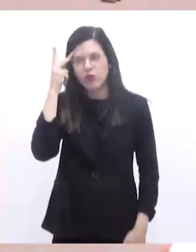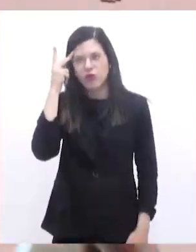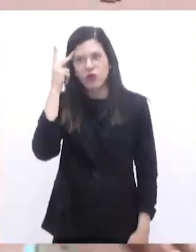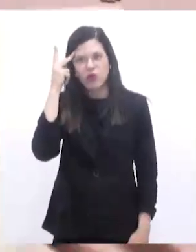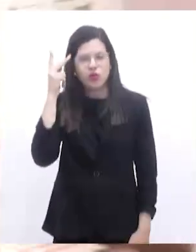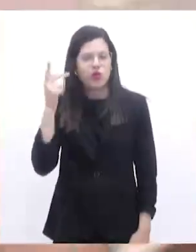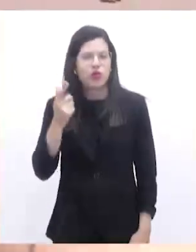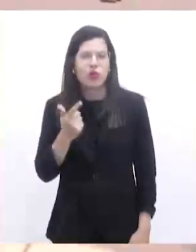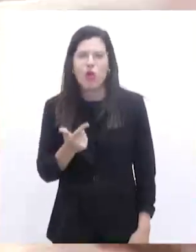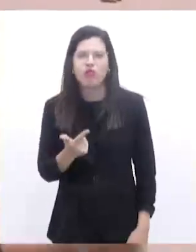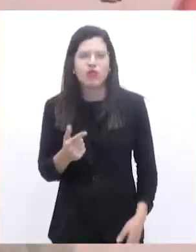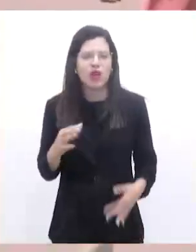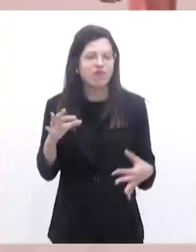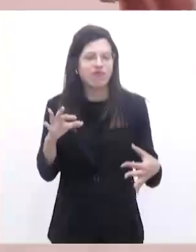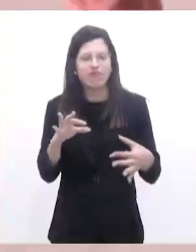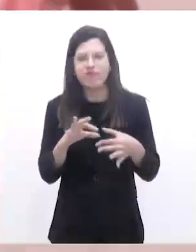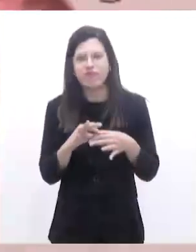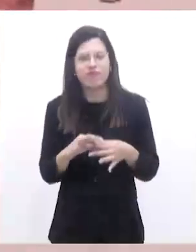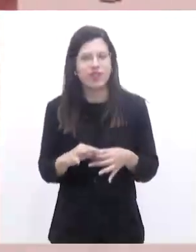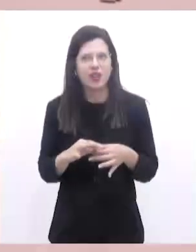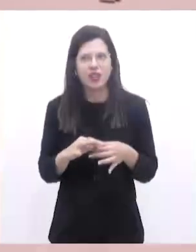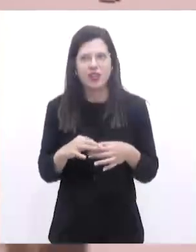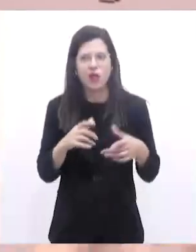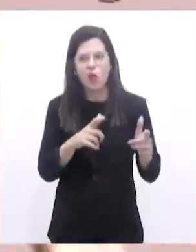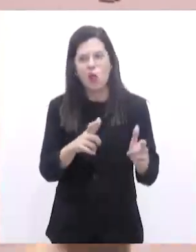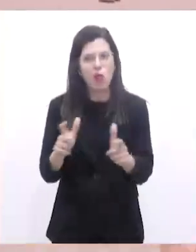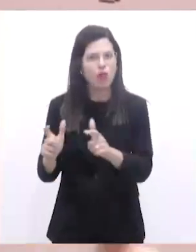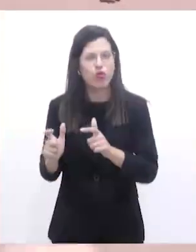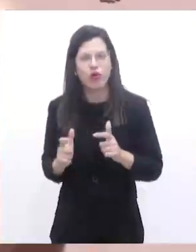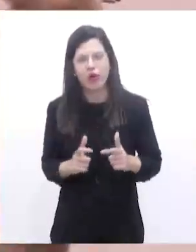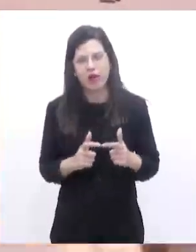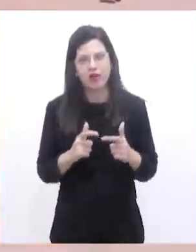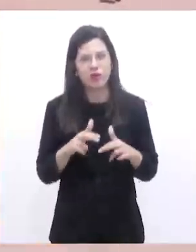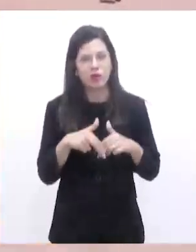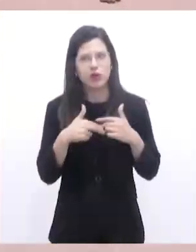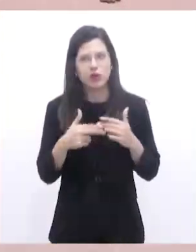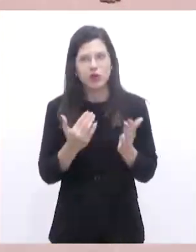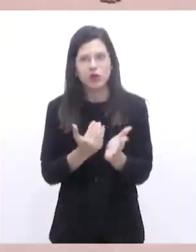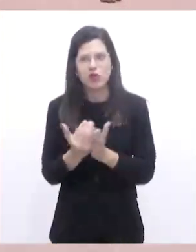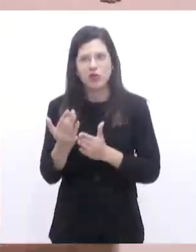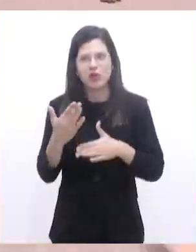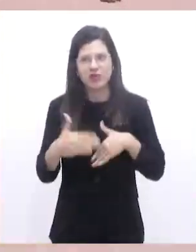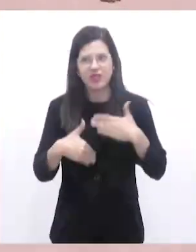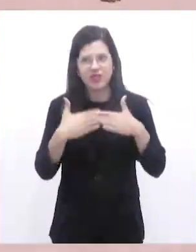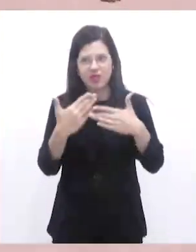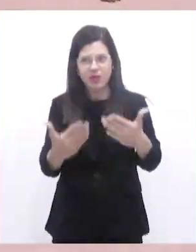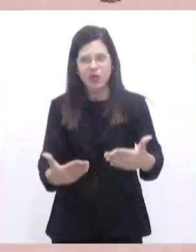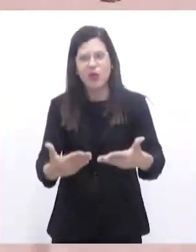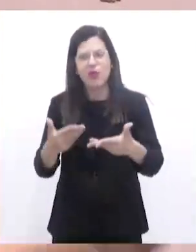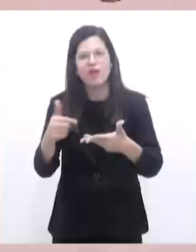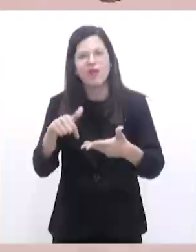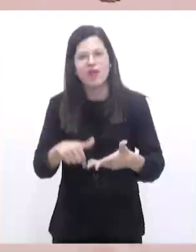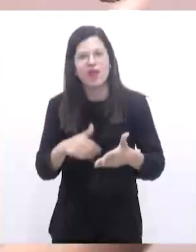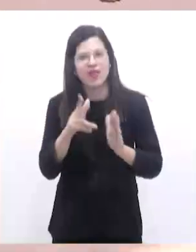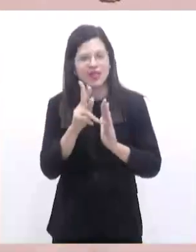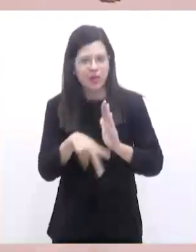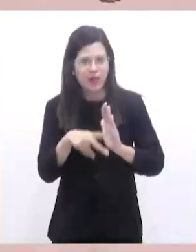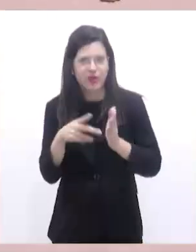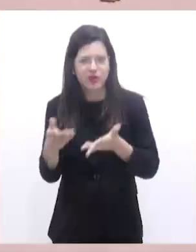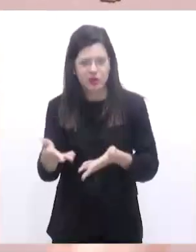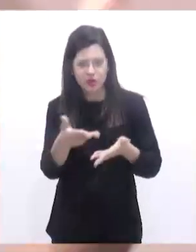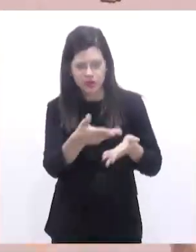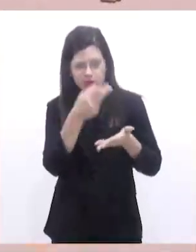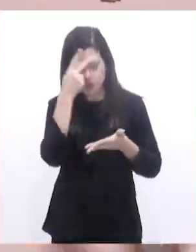tinham mais tanta conexão com o seu próprio território. Então a gente começou a desenvolver o Rolê Carioca, convidando as pessoas a caminhar pelos